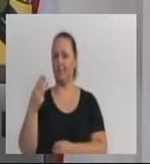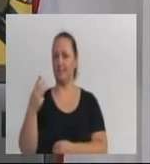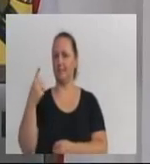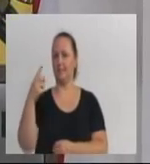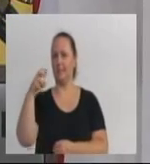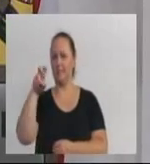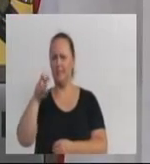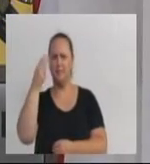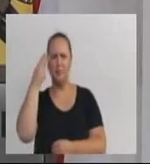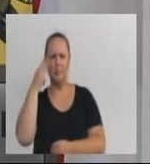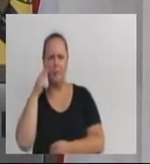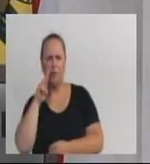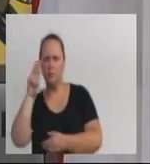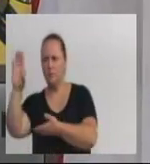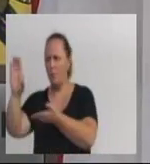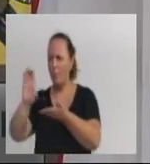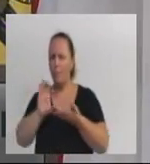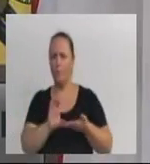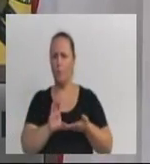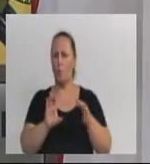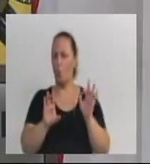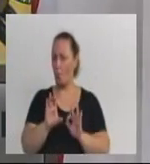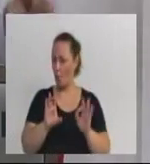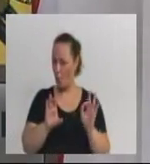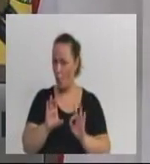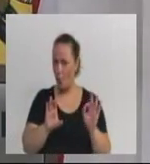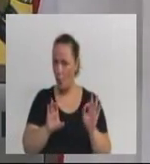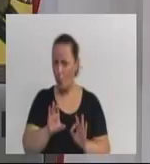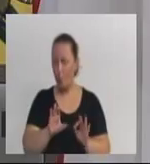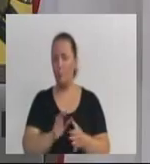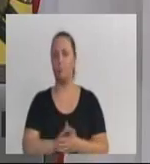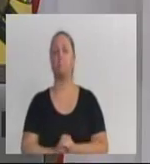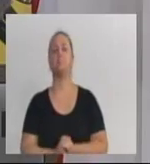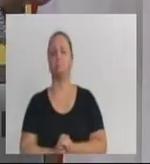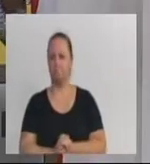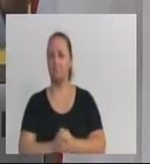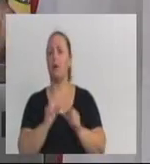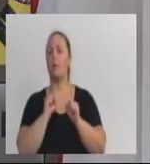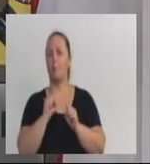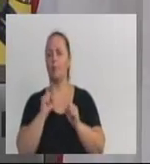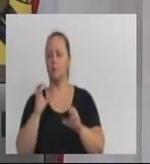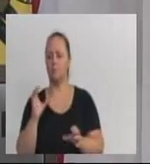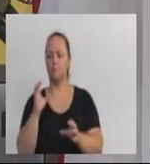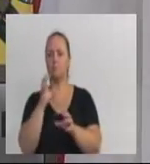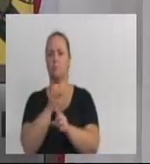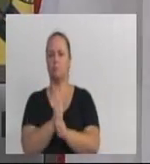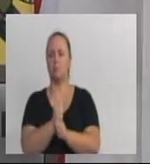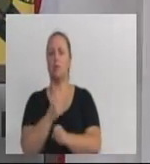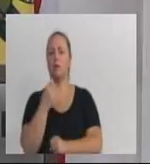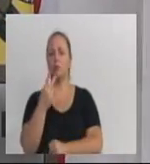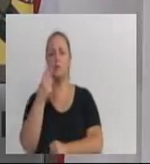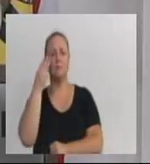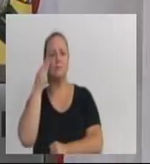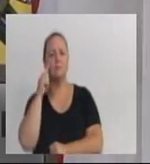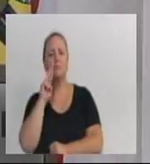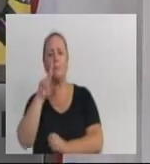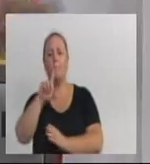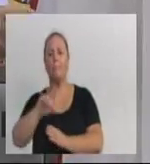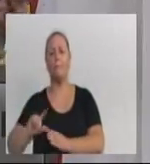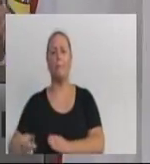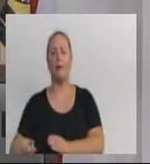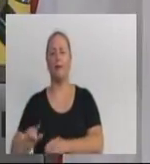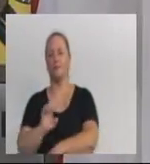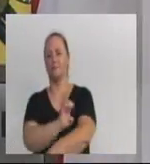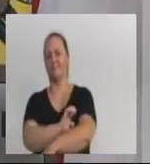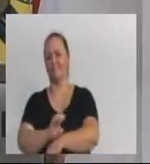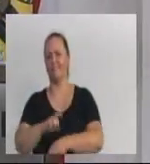orçamento previsto investido na educação, pode contabilizar 2 milhões a menos que foi retirado da educação para